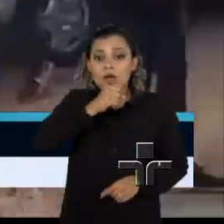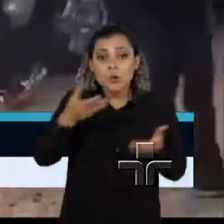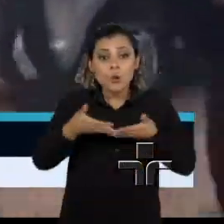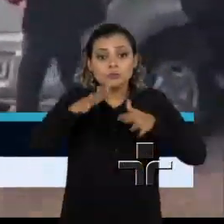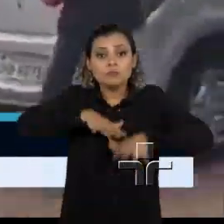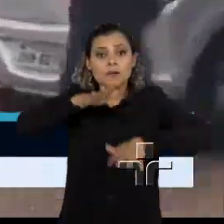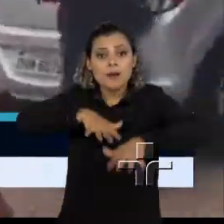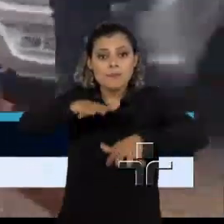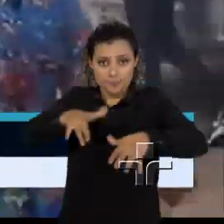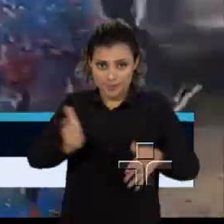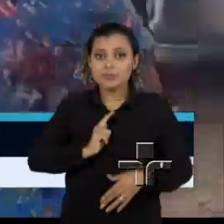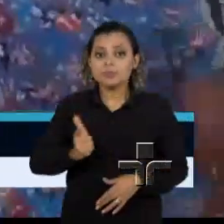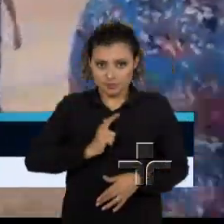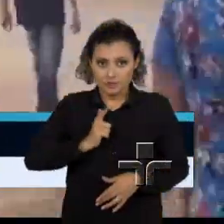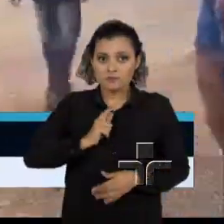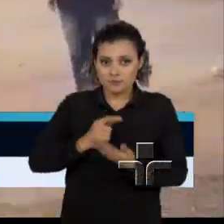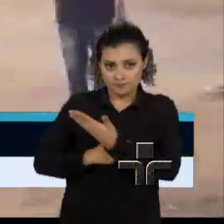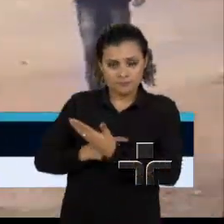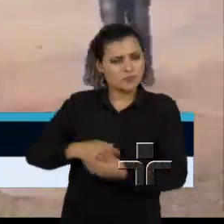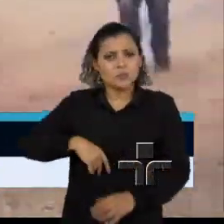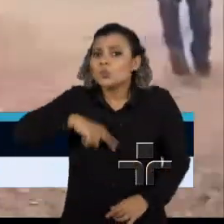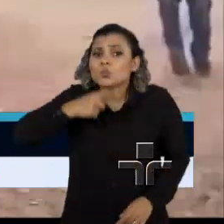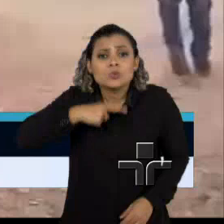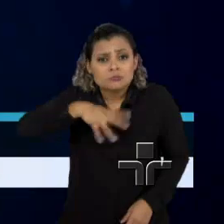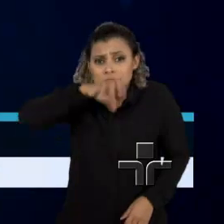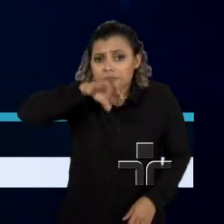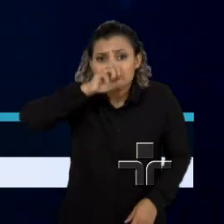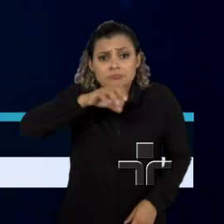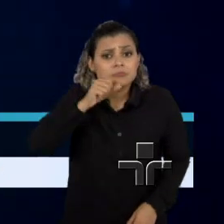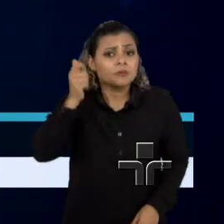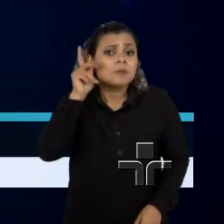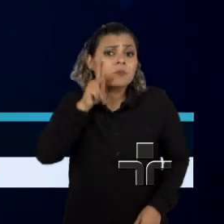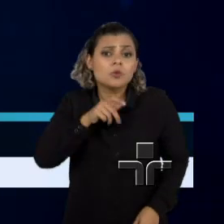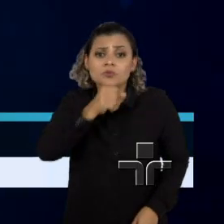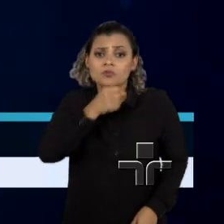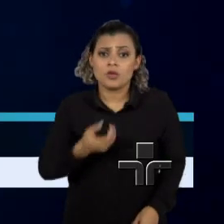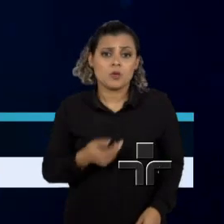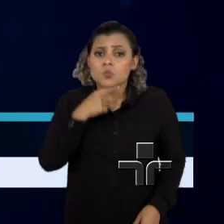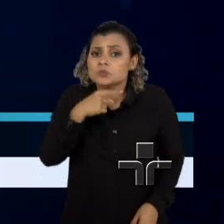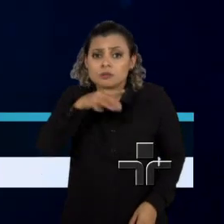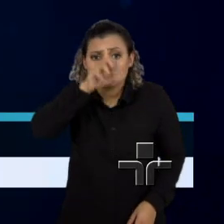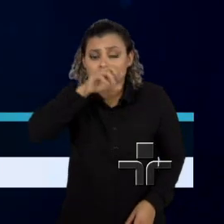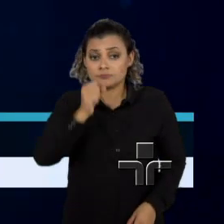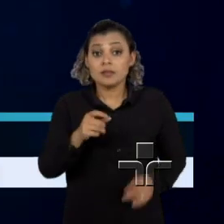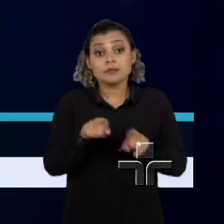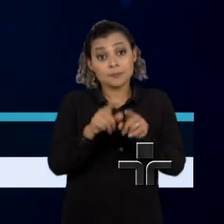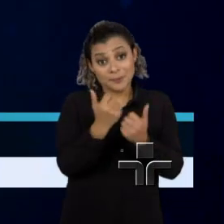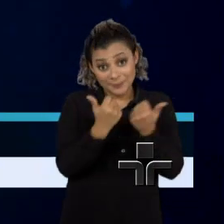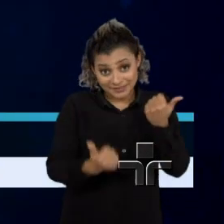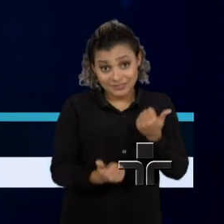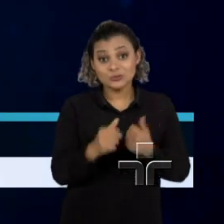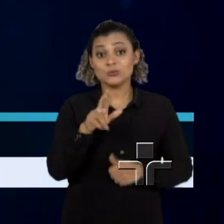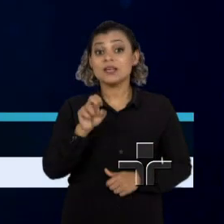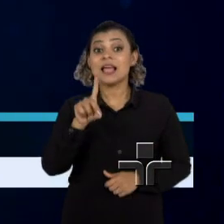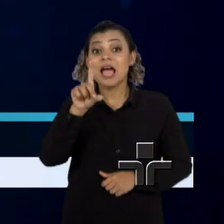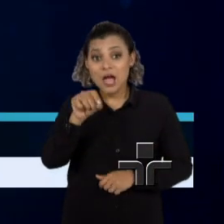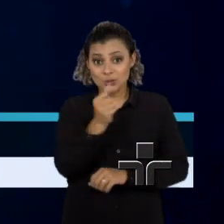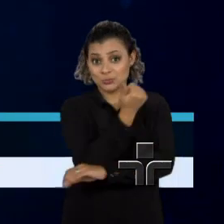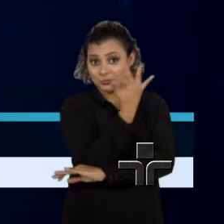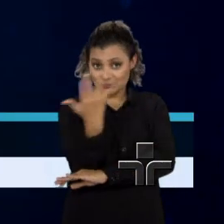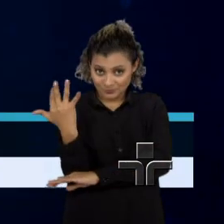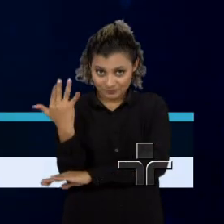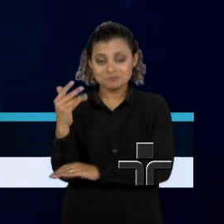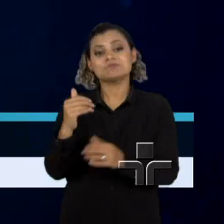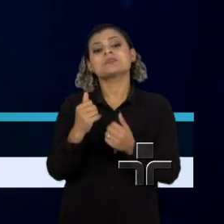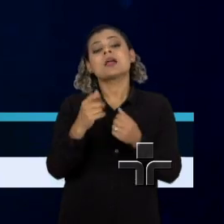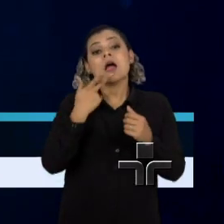Está insuportável respirar em Porto Velho. O ministro do Meio Ambiente, Ricardo Salles, defendeu ontem no